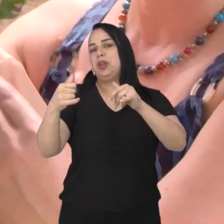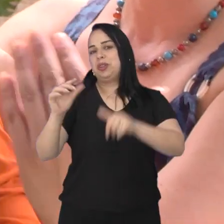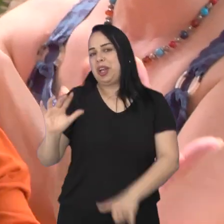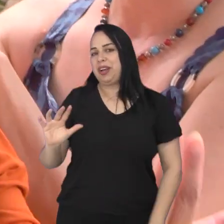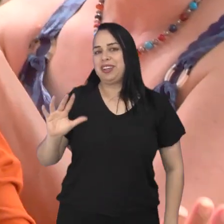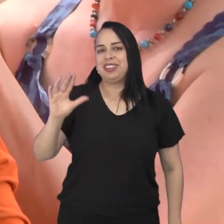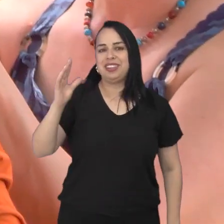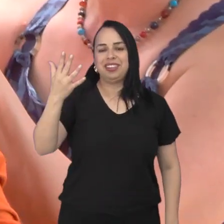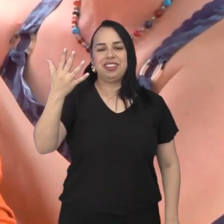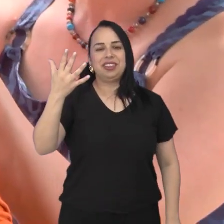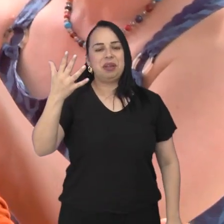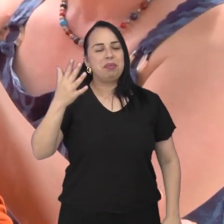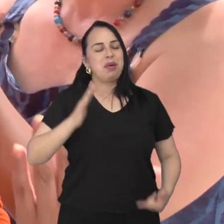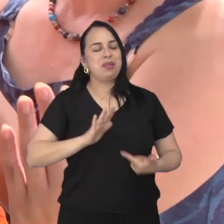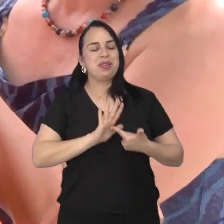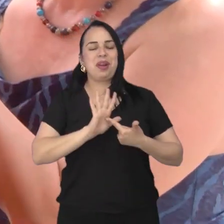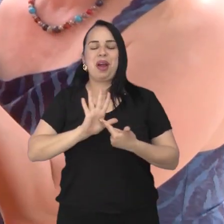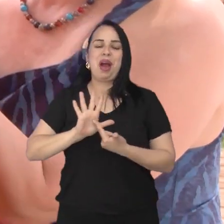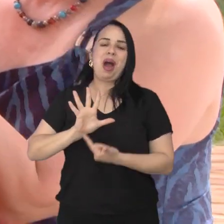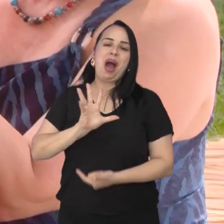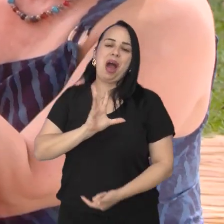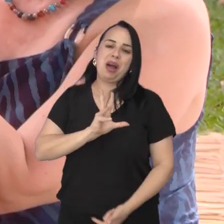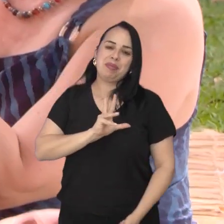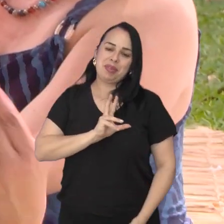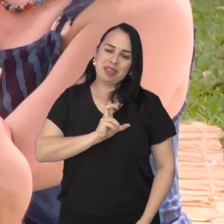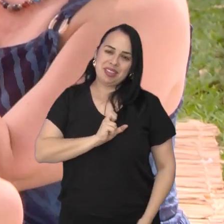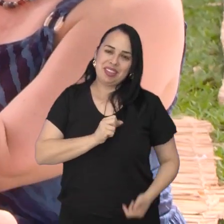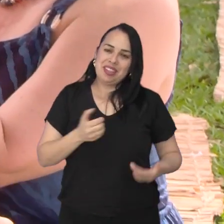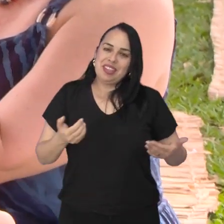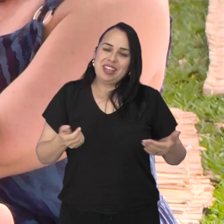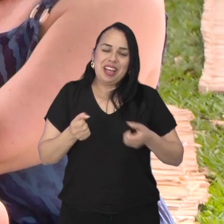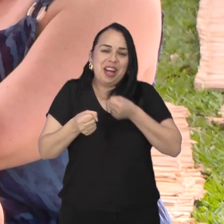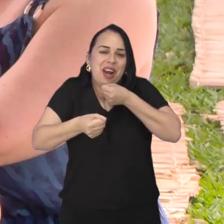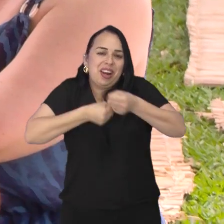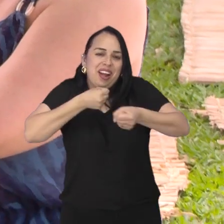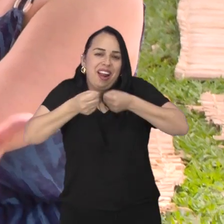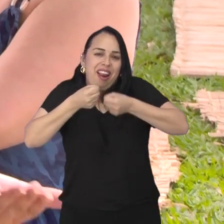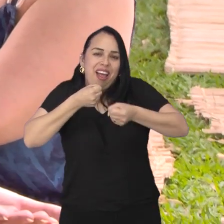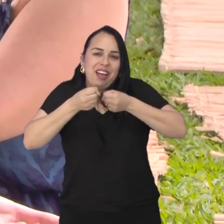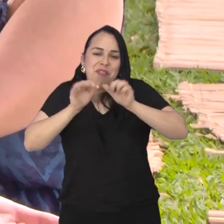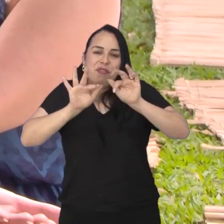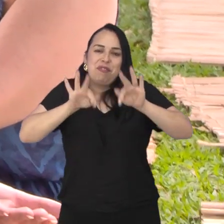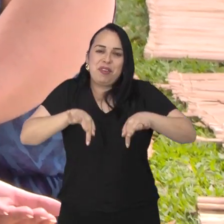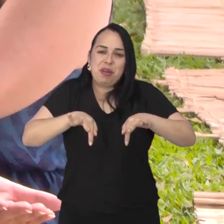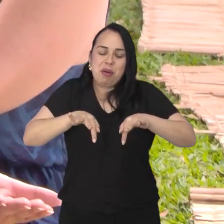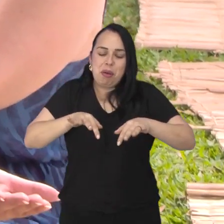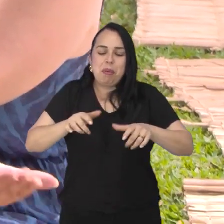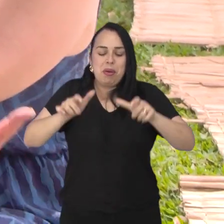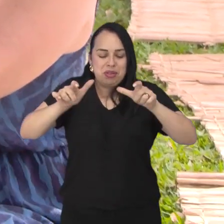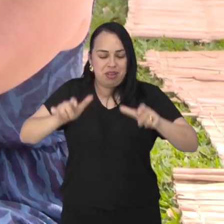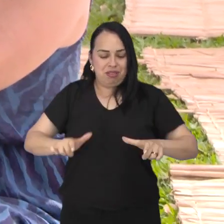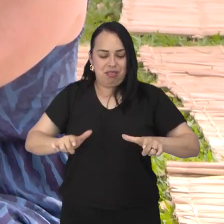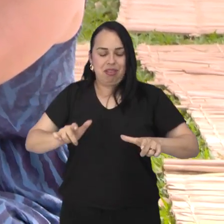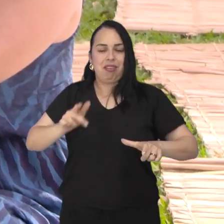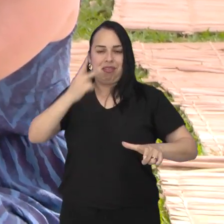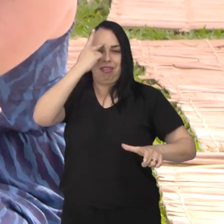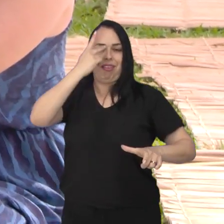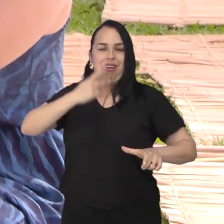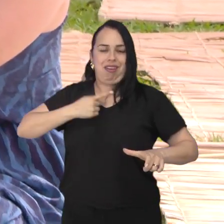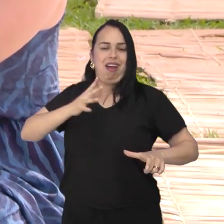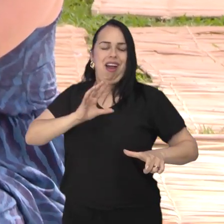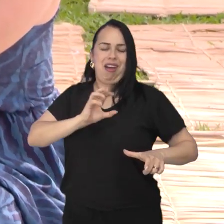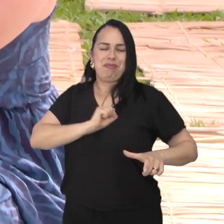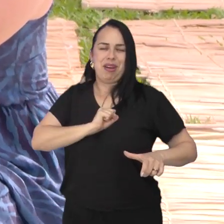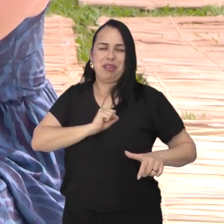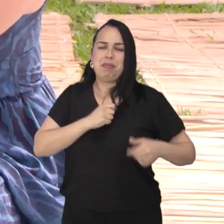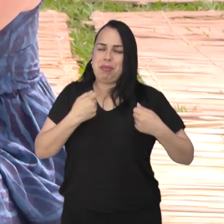FLIM exalaram amor. E nada mais justo do que terminar essa reportagem no espaço do amor próprio, porque eu mereço ter